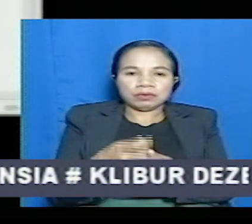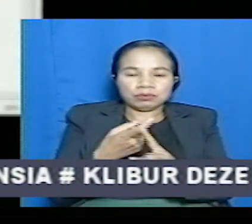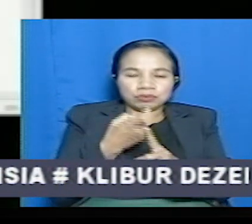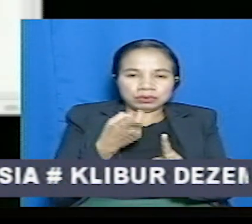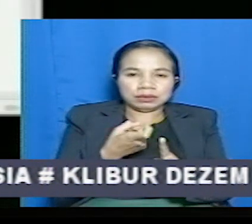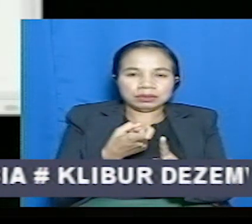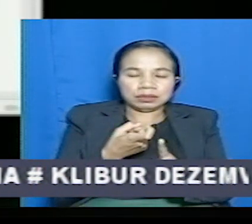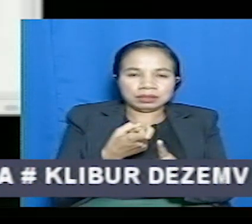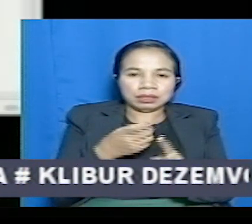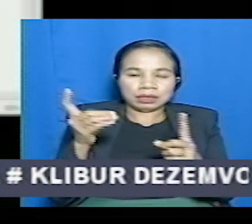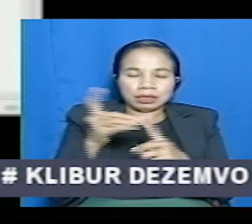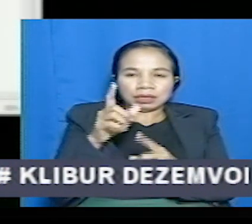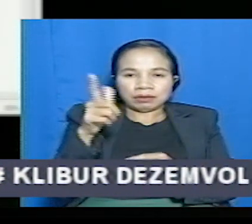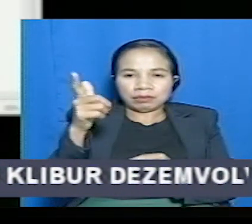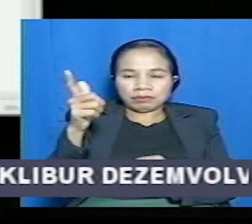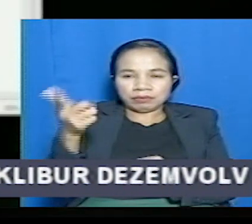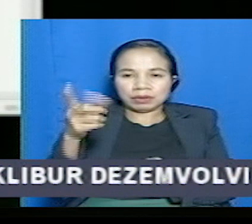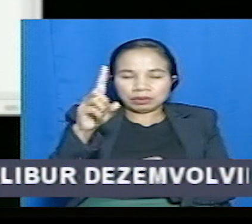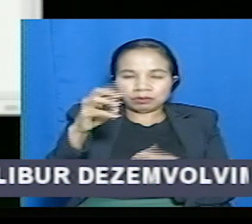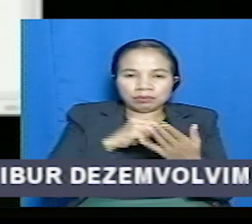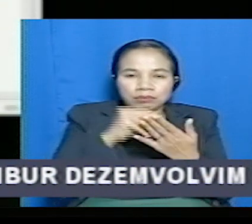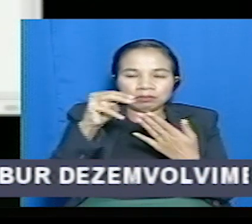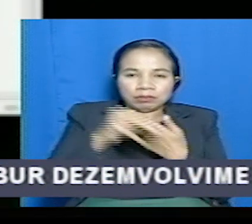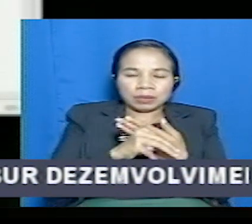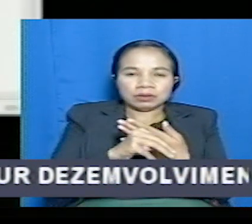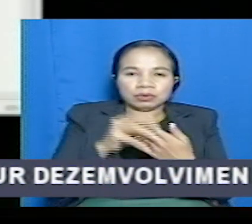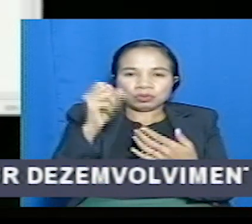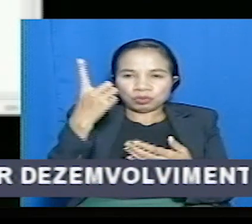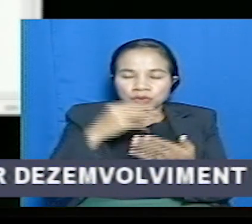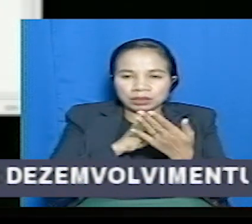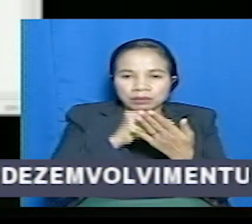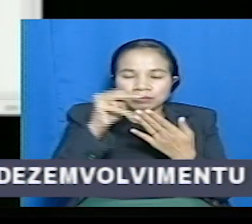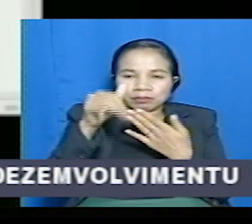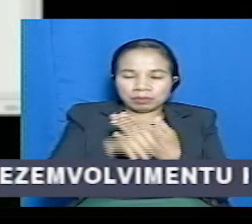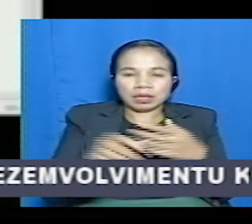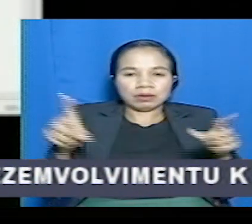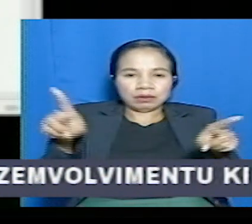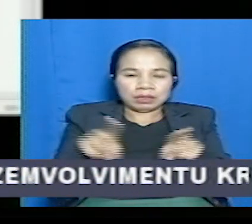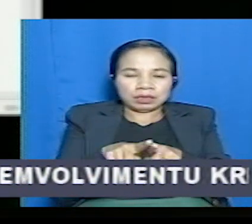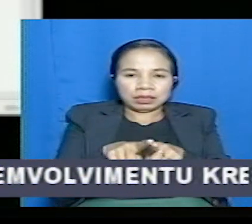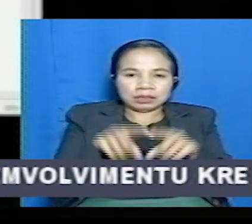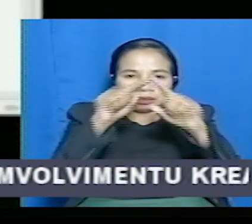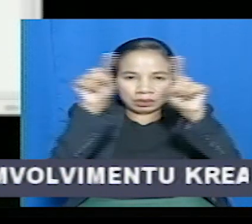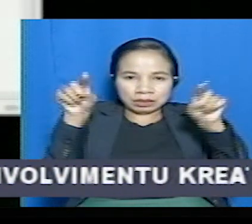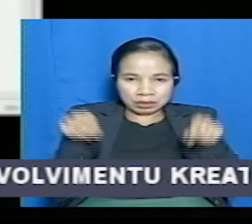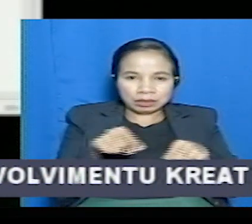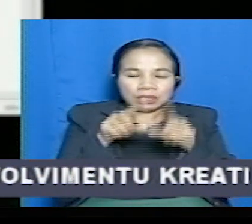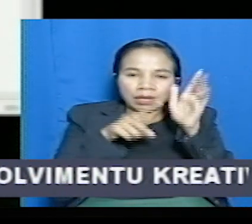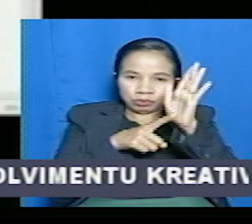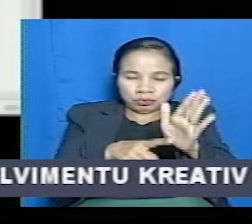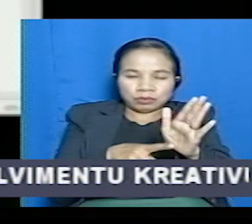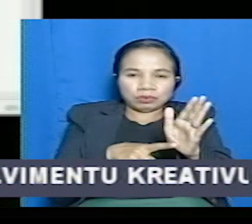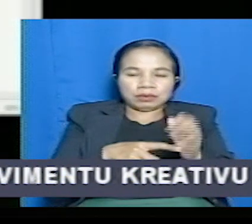dia 21 de março, to dia 12 de maio, Macanessan, e a Tabela, na Befosai de